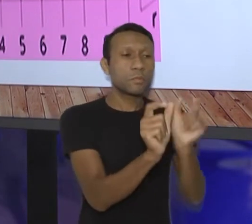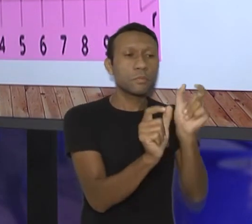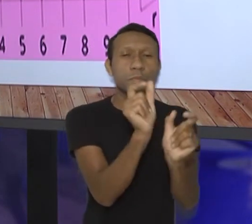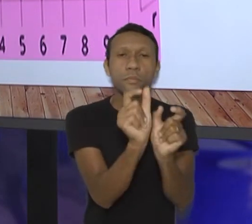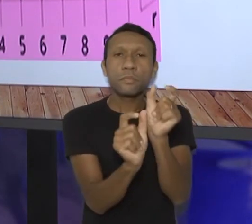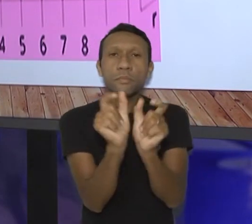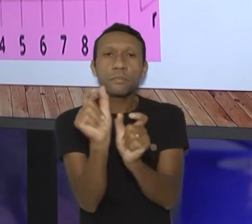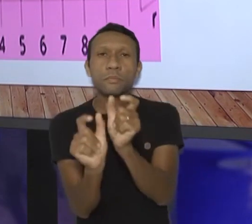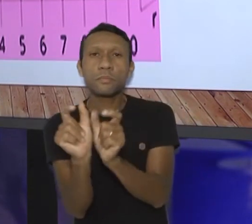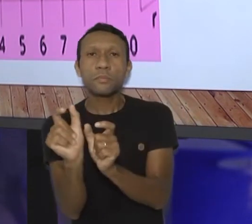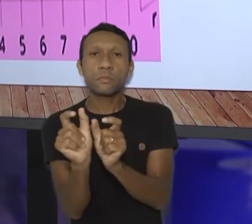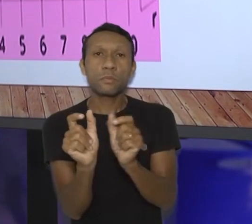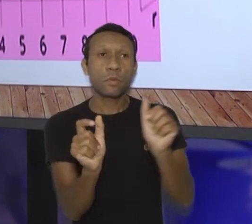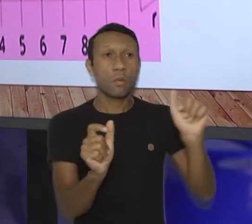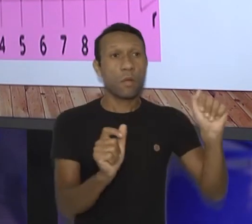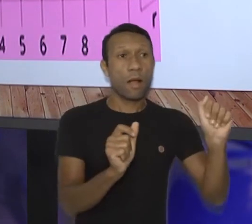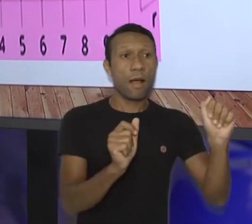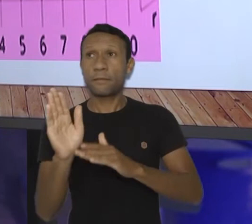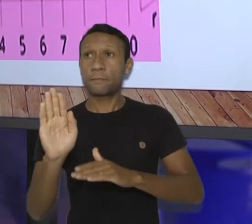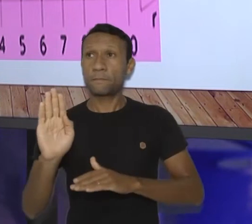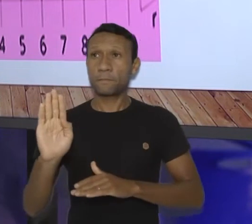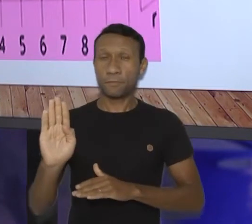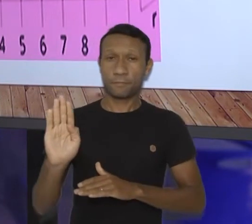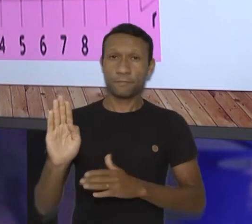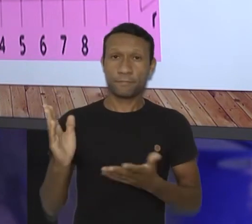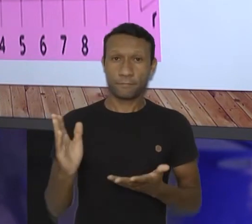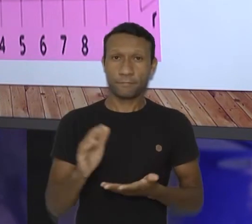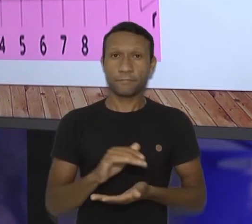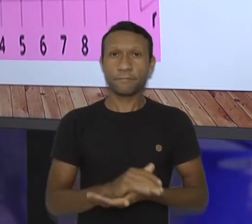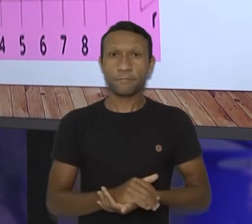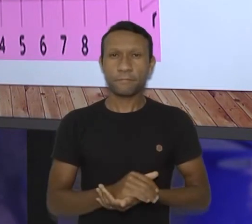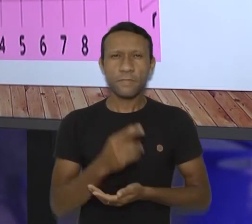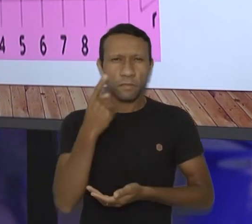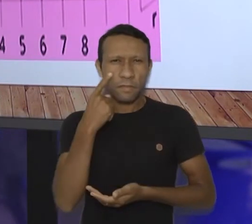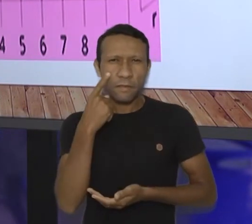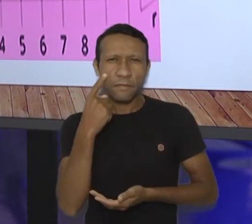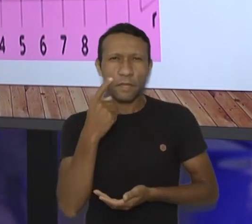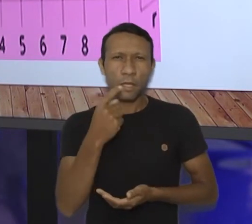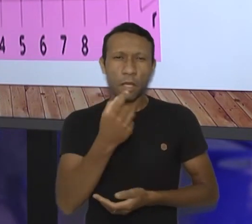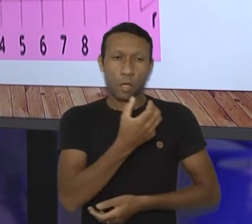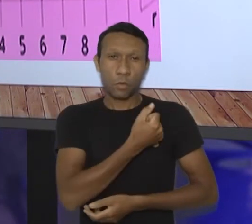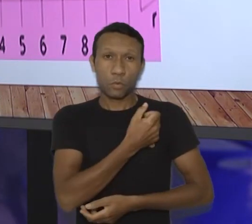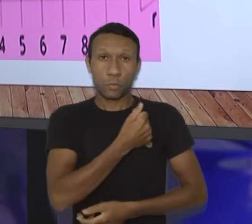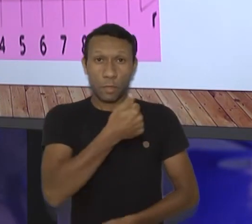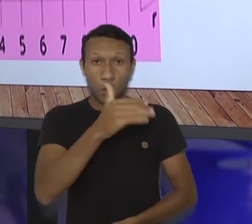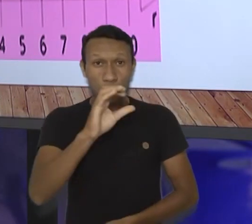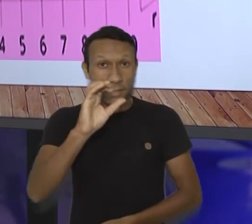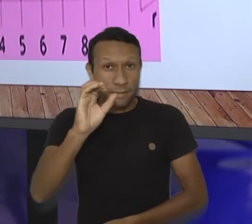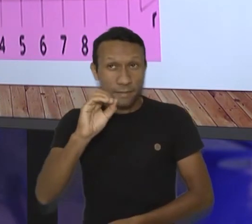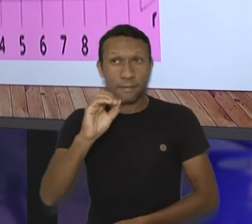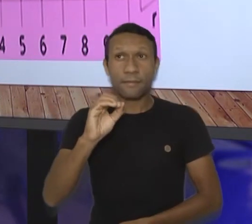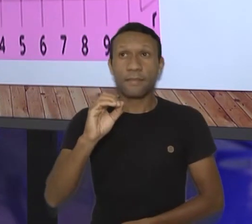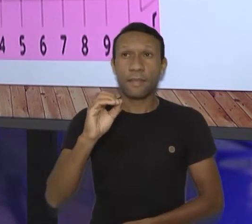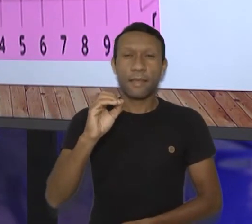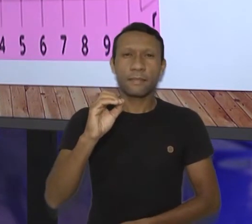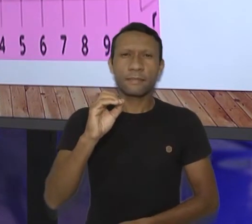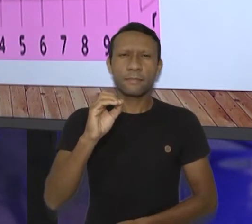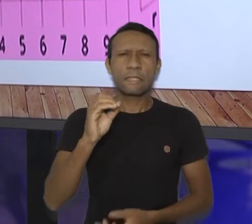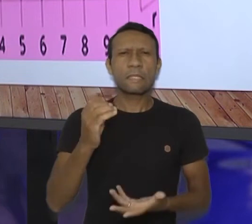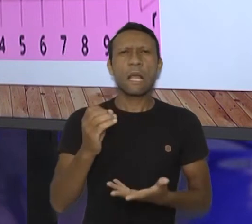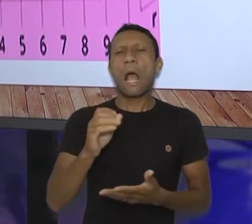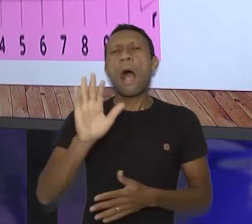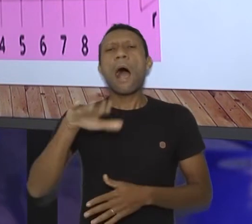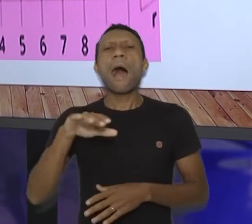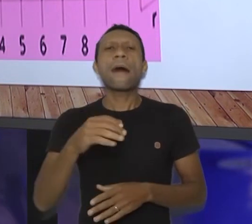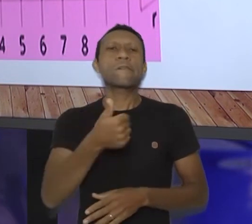A. E aí vocês vão ver que o número 10 ele vai ser o menor número. Alguém pode dizer,